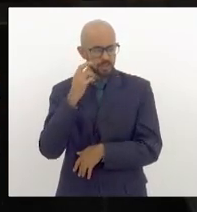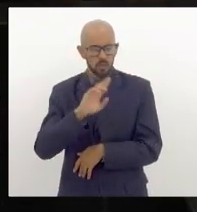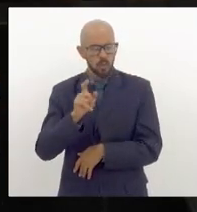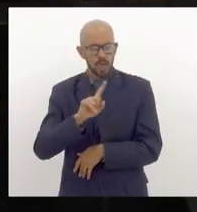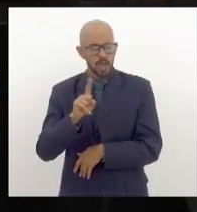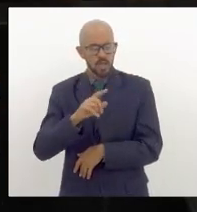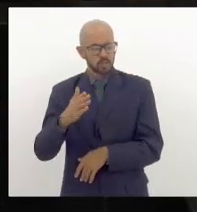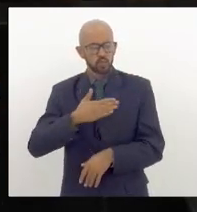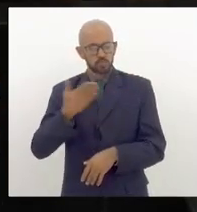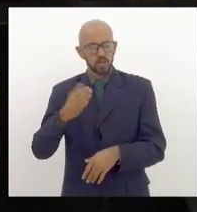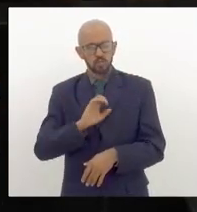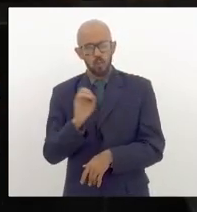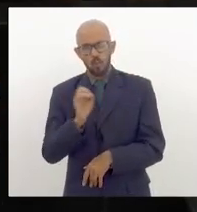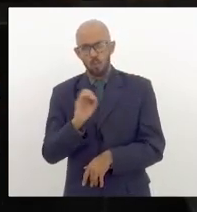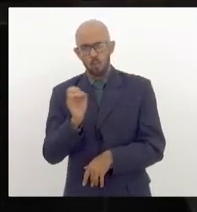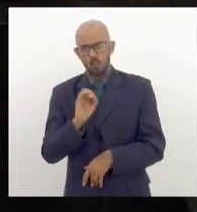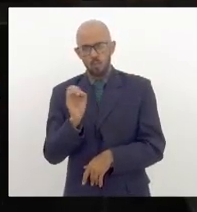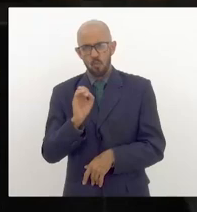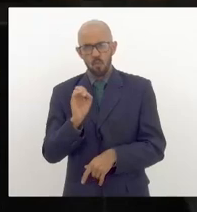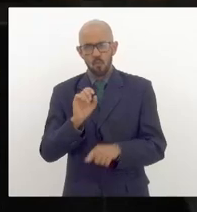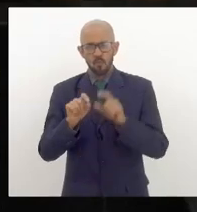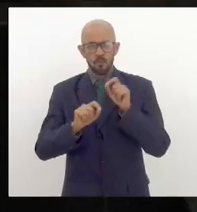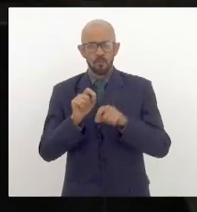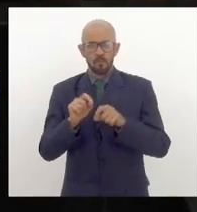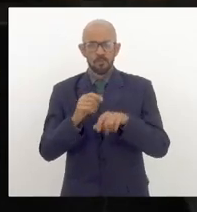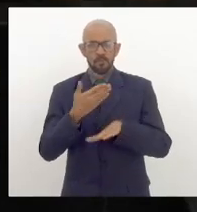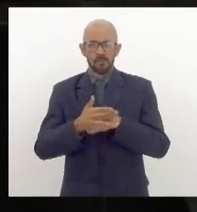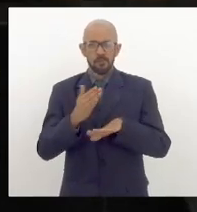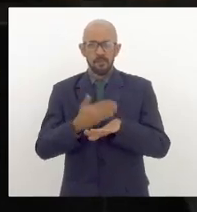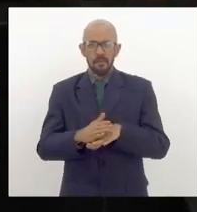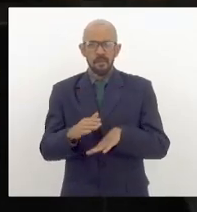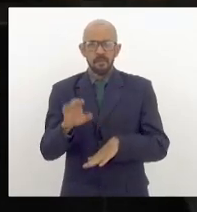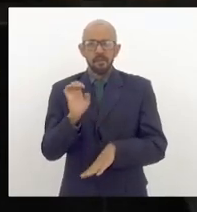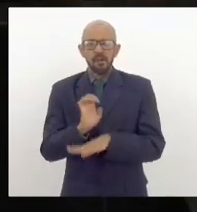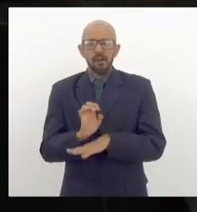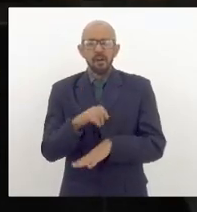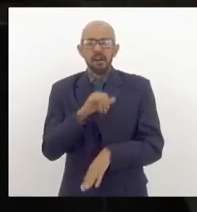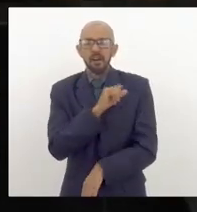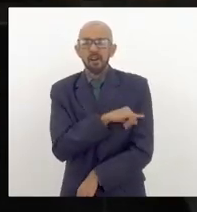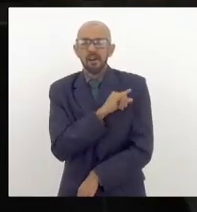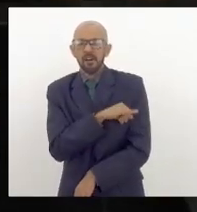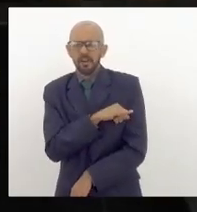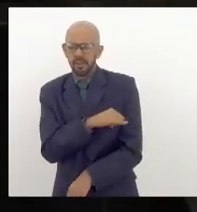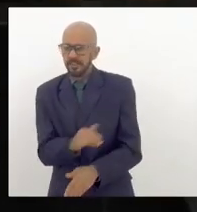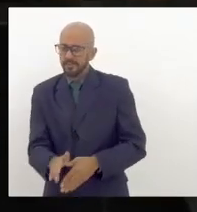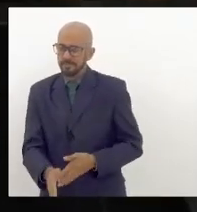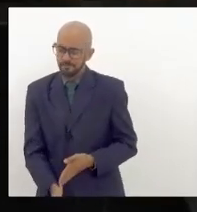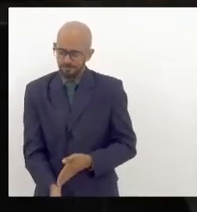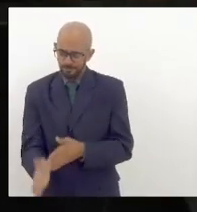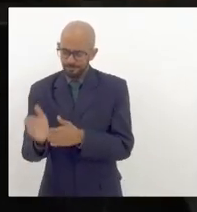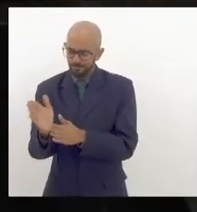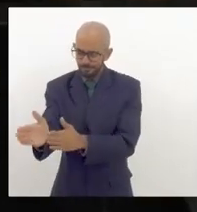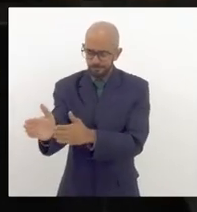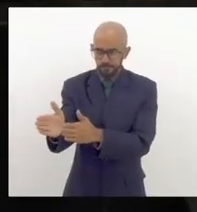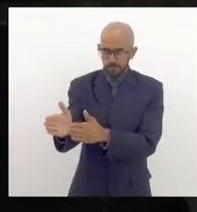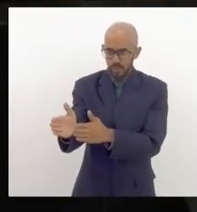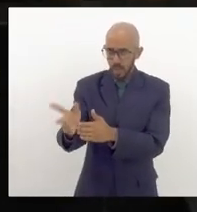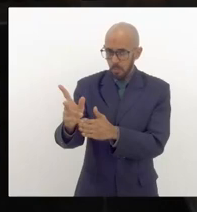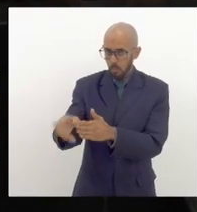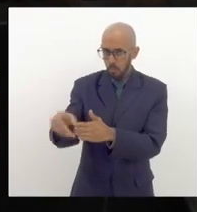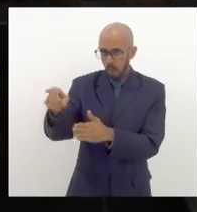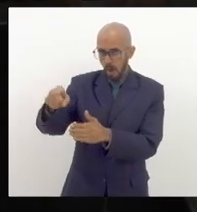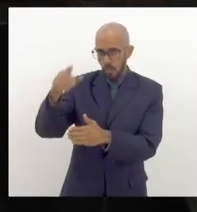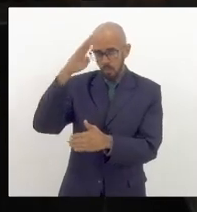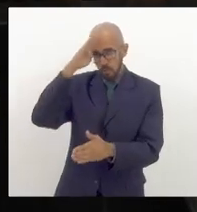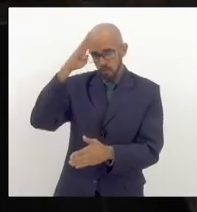surpresa em uma surpresa nesta prática do governo estadual do Rio de Janeiro nesse alinhamento das práticas de bolsonaro listas de